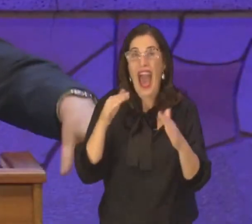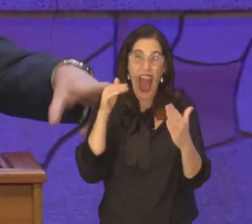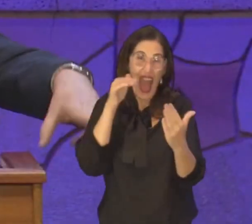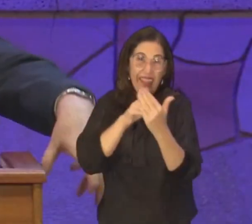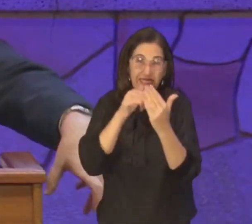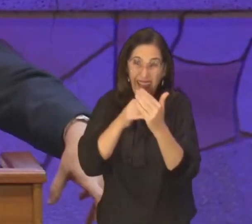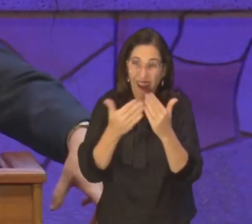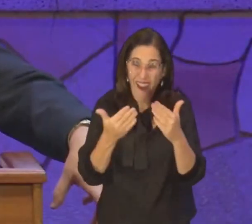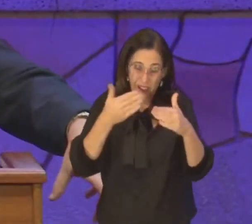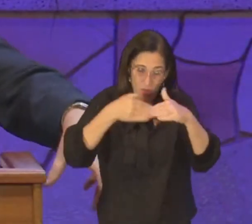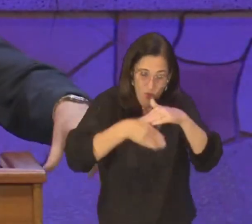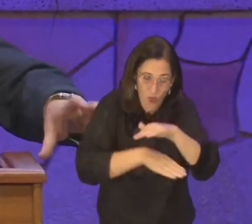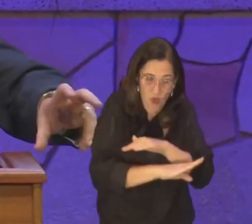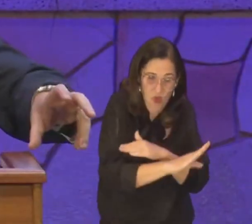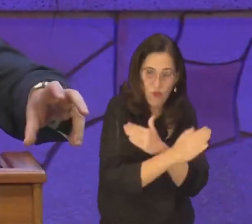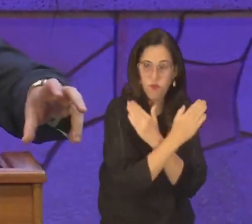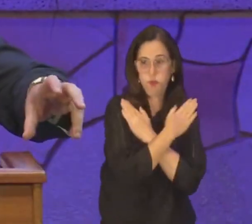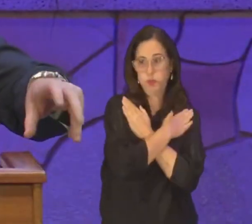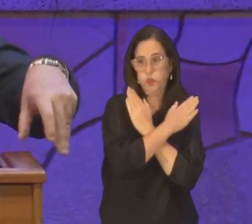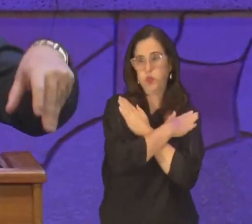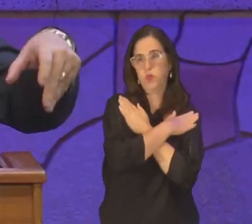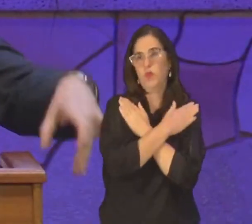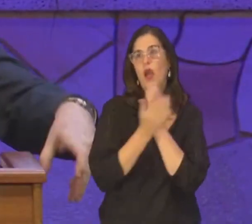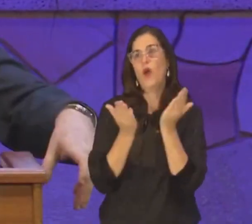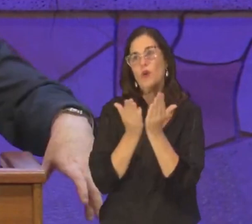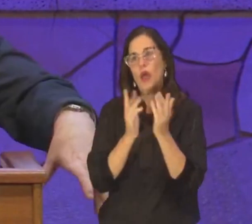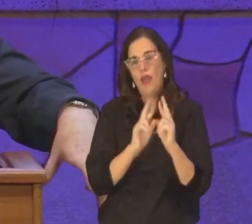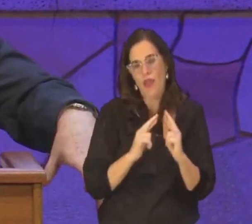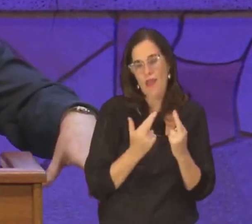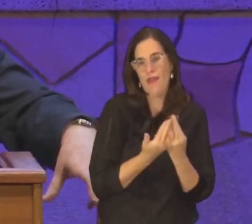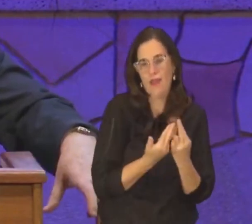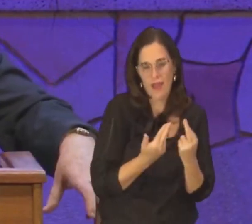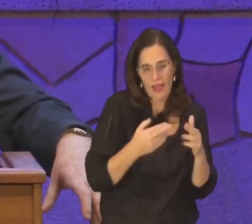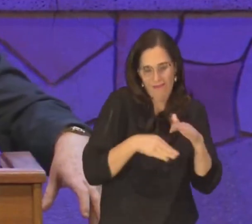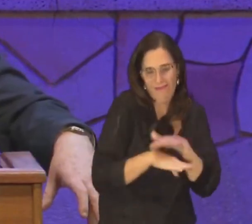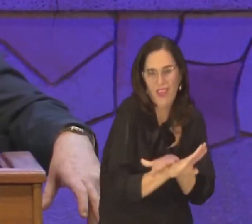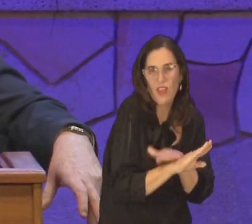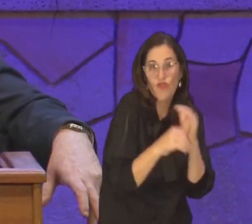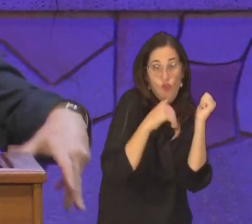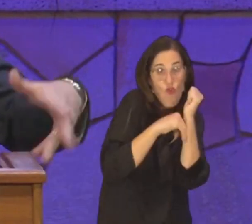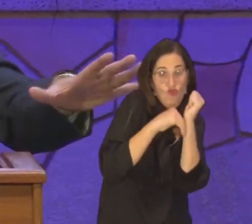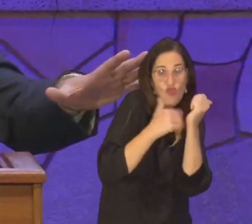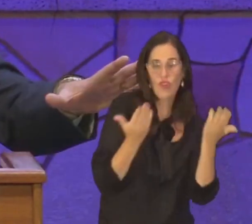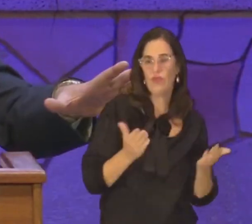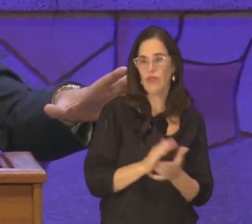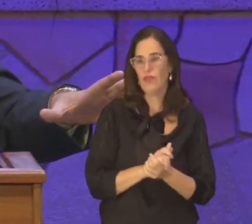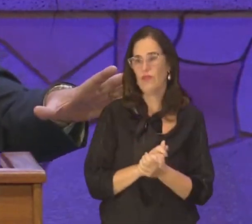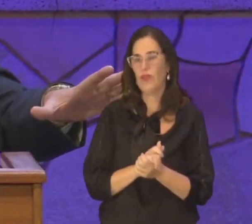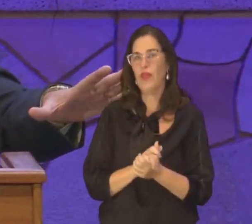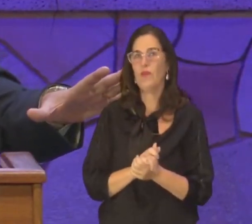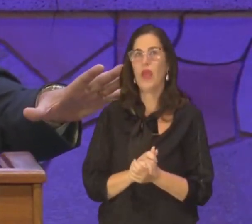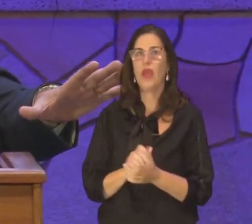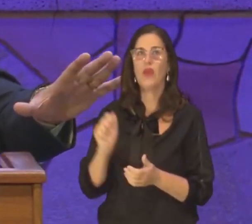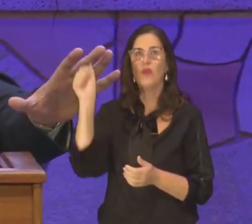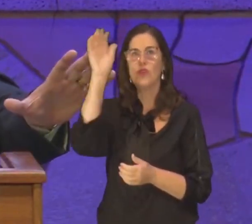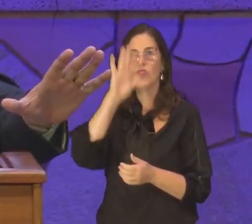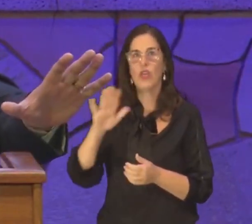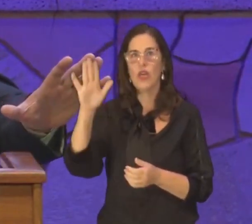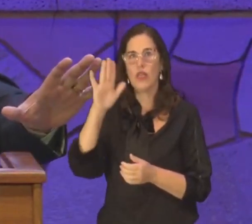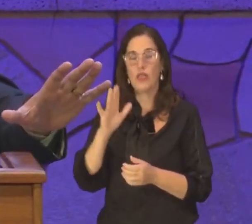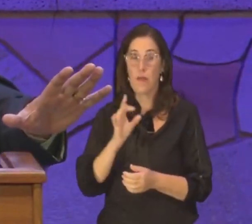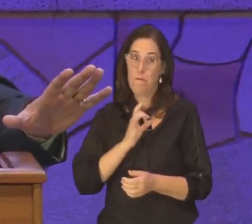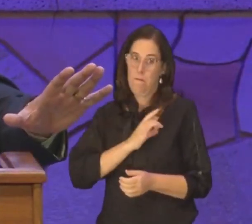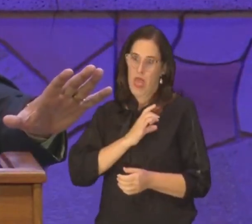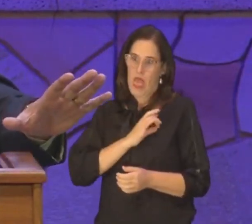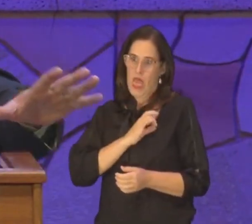submersas, subterrâneas. Alguns cristãos se reuniam nestes lugares. Porque, em geral, as pessoas têm medo de cemitério, não é